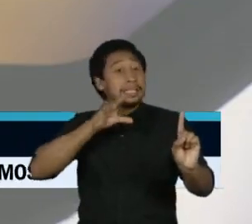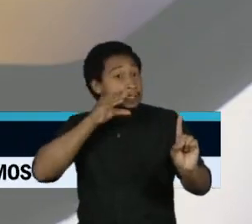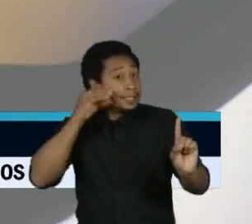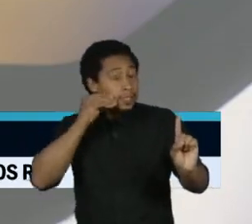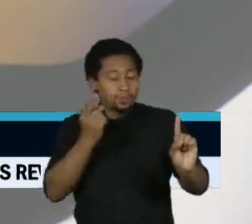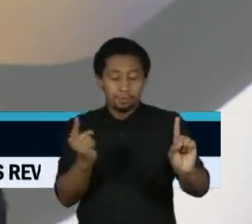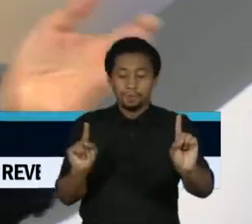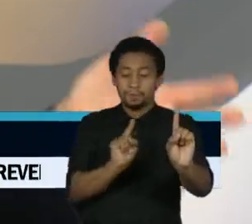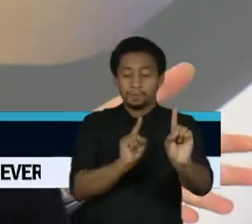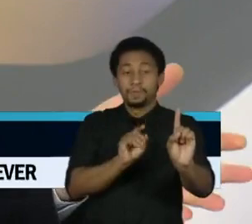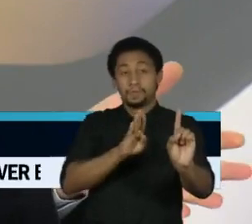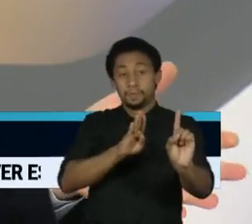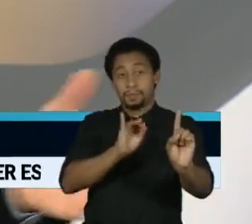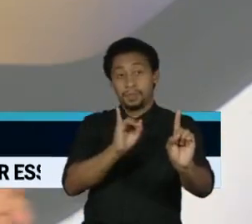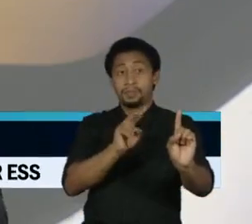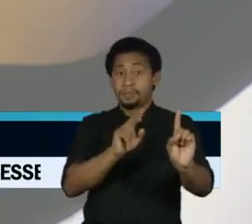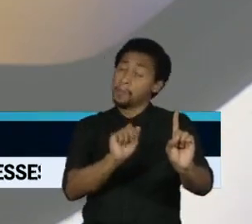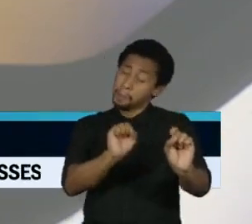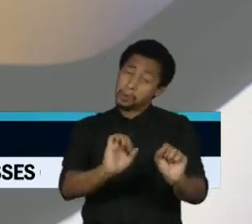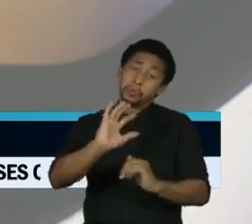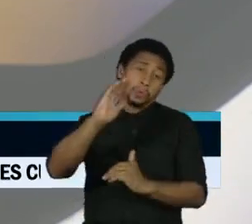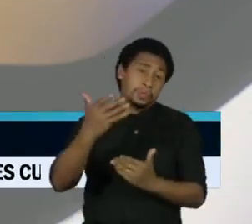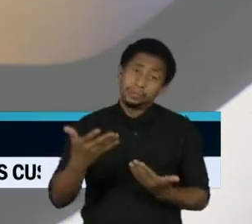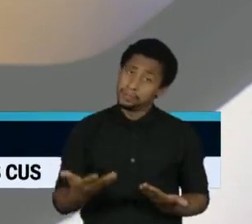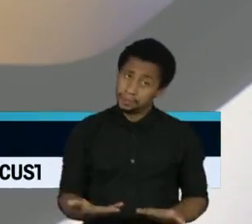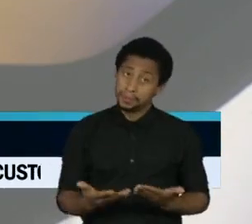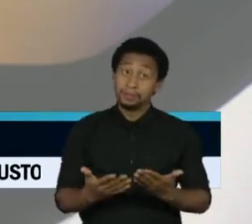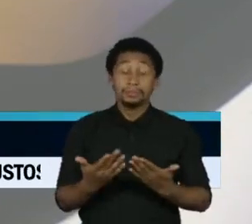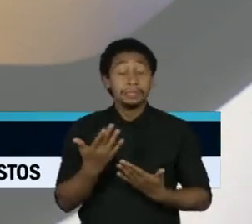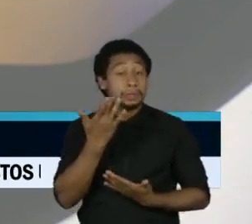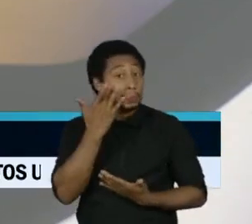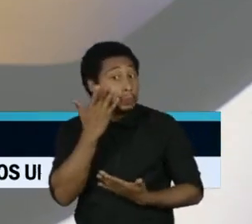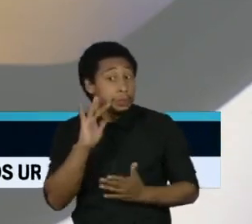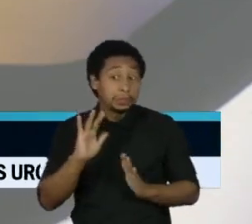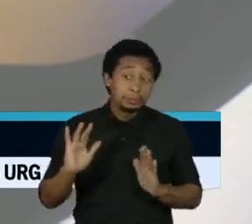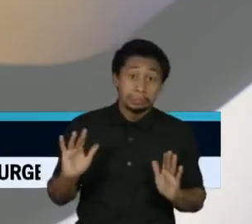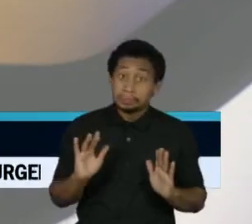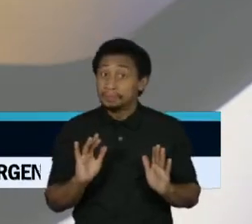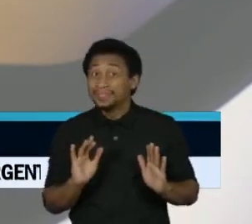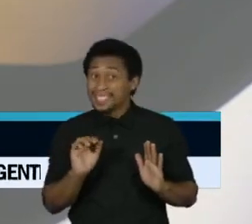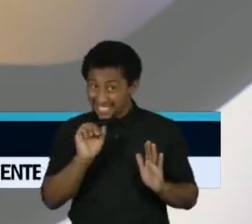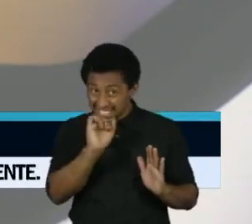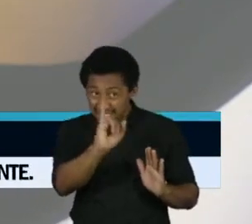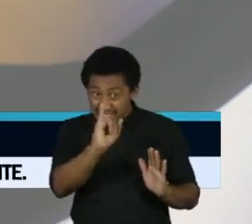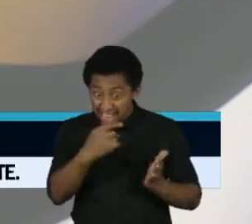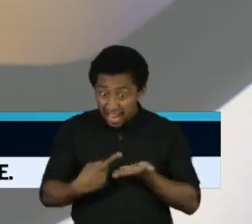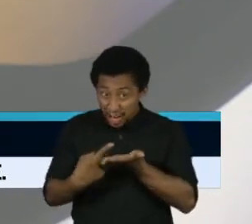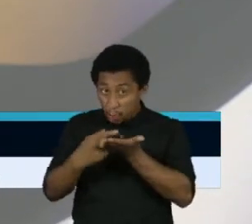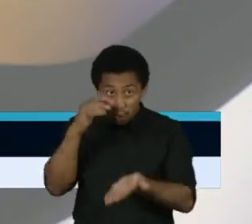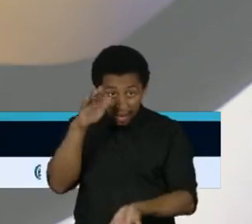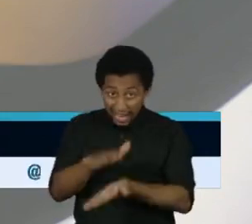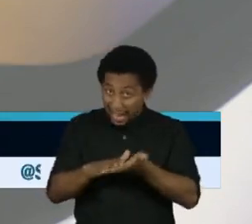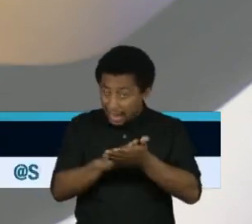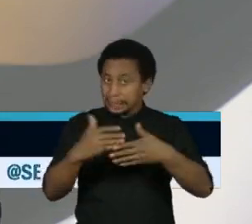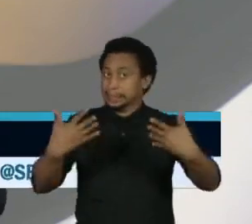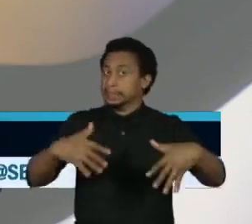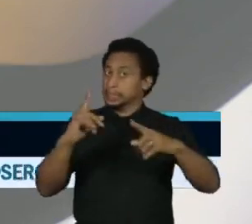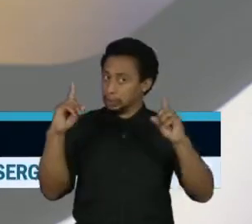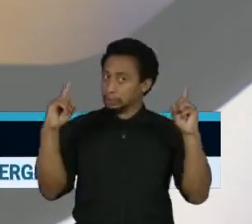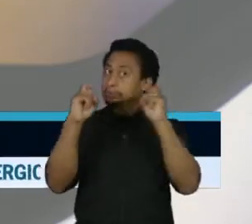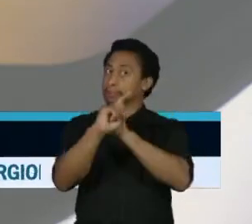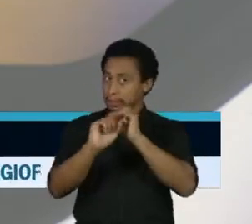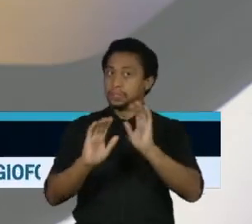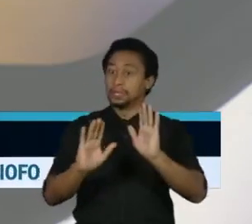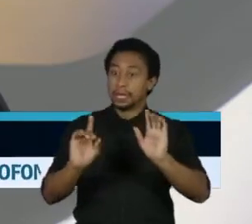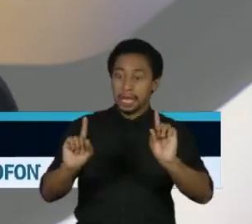esse Panorama eleitoral se mude agora se não sair vai ser unha a unha vai ser assim ó a eleição vai já tá